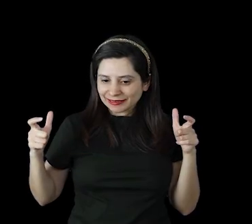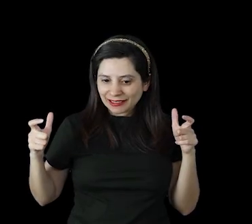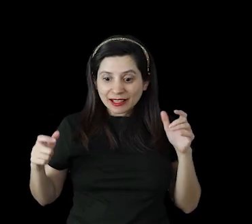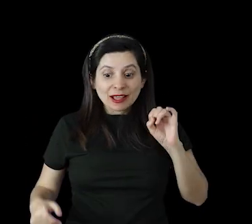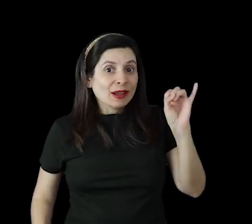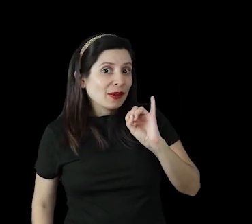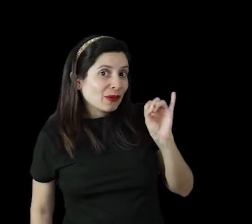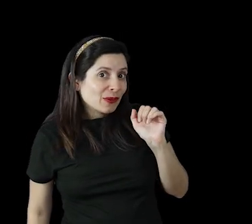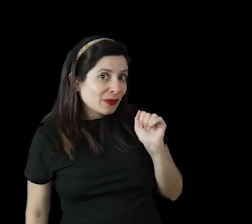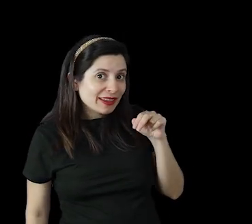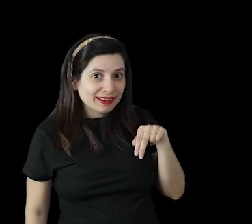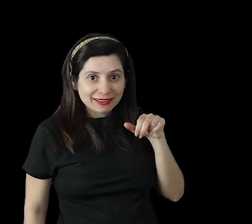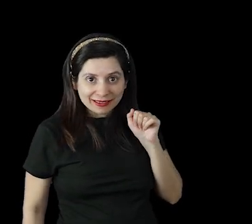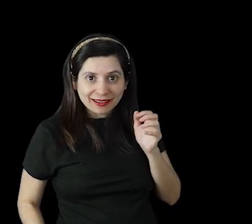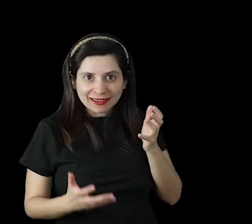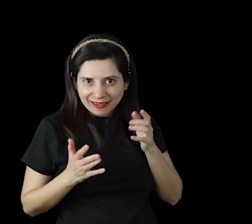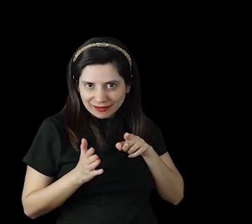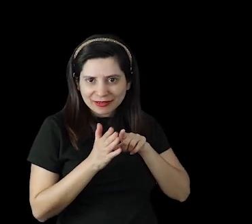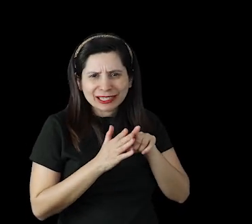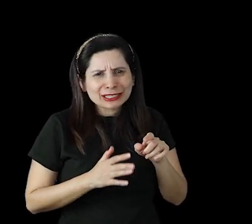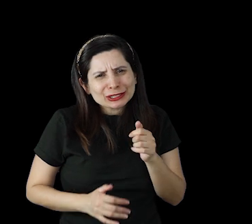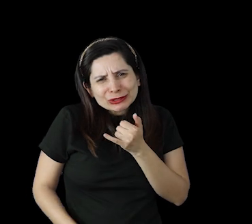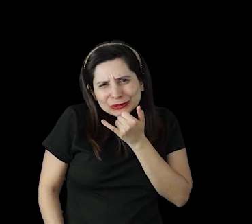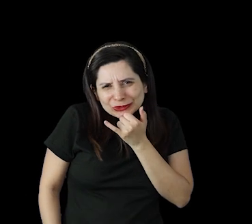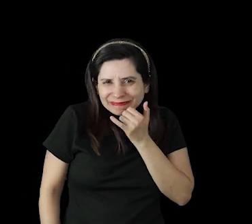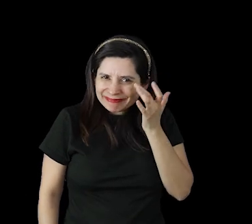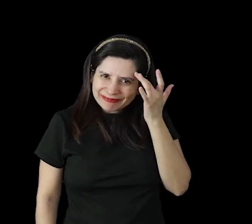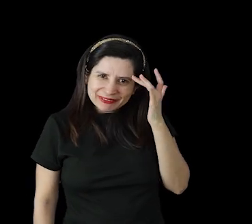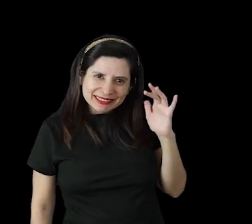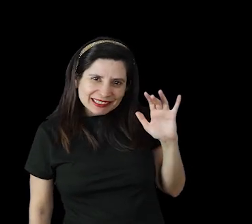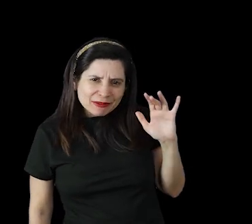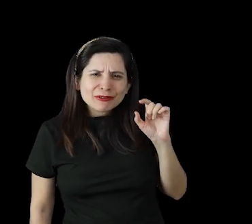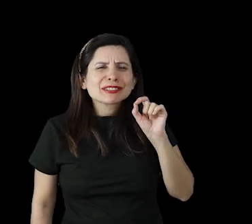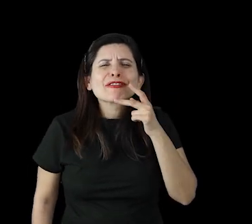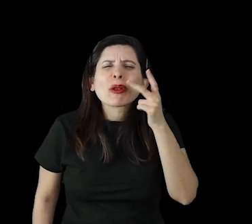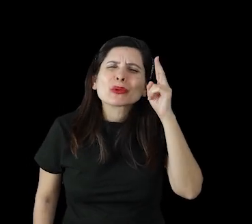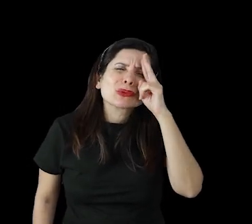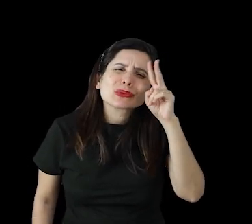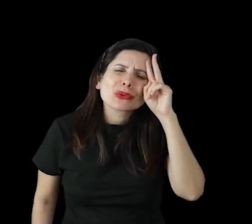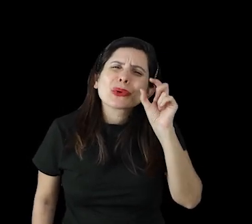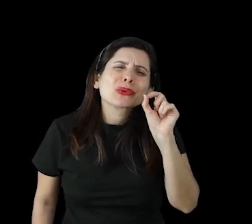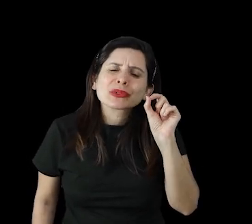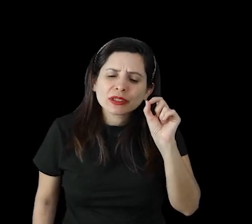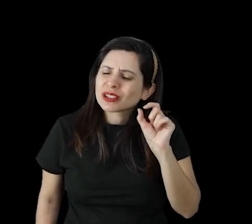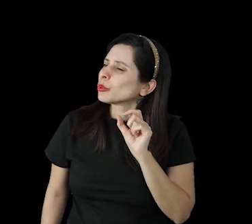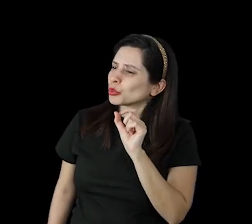Oi, Ana, deixa eu te perguntar uma coisa, desculpa a minha ignorância aí, você disse história o quê? O